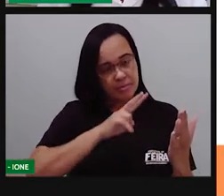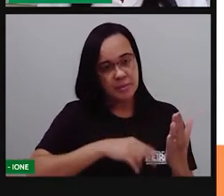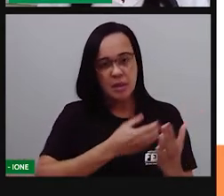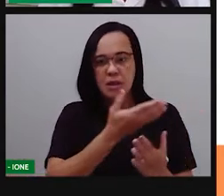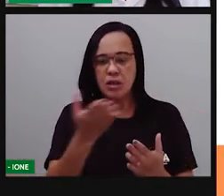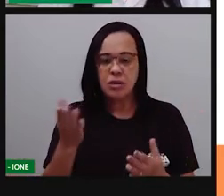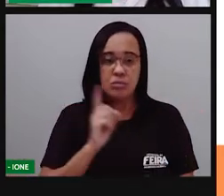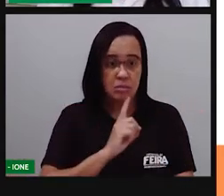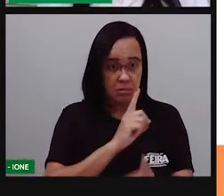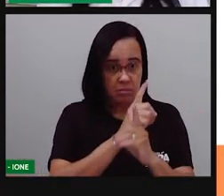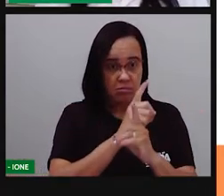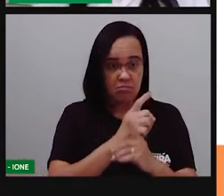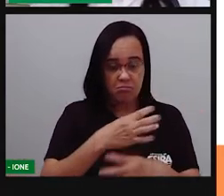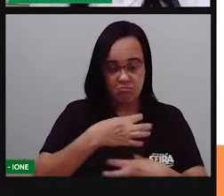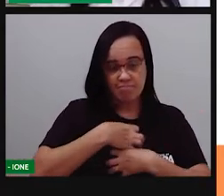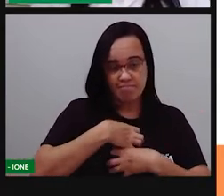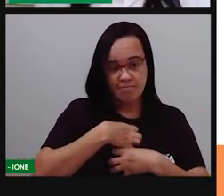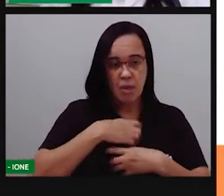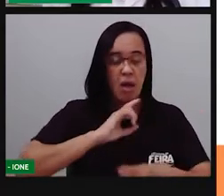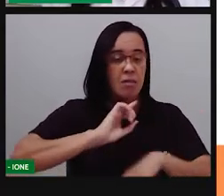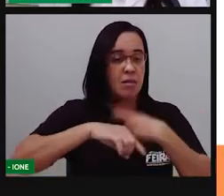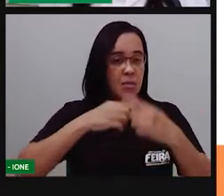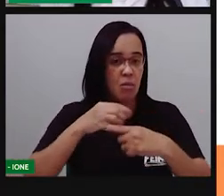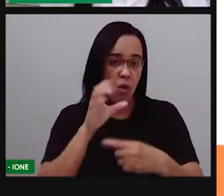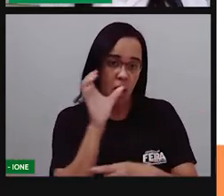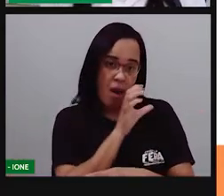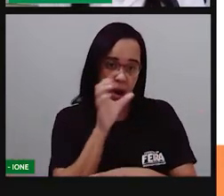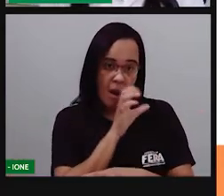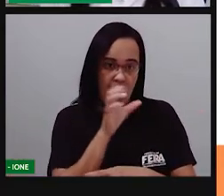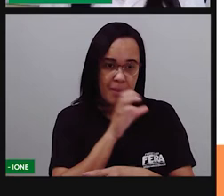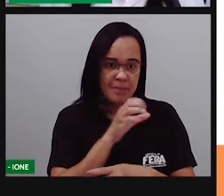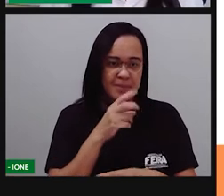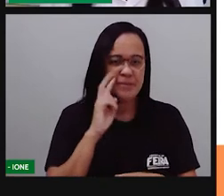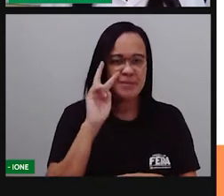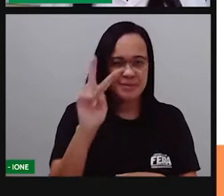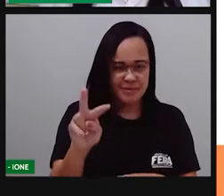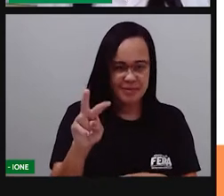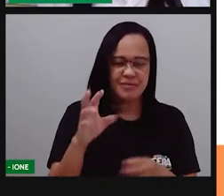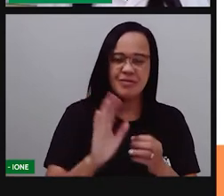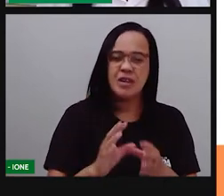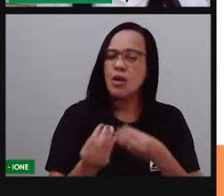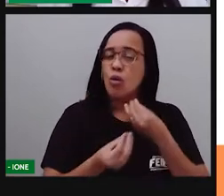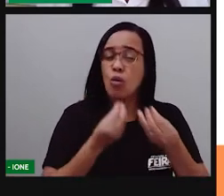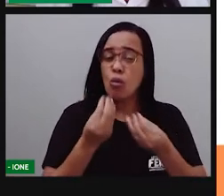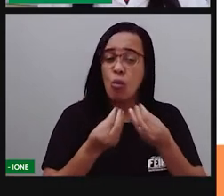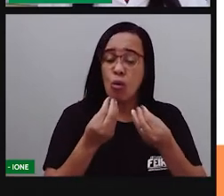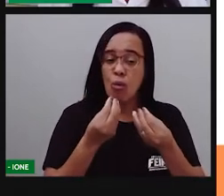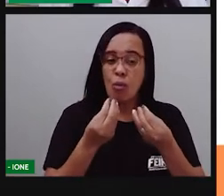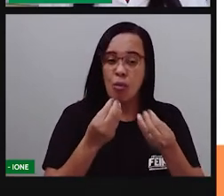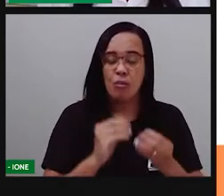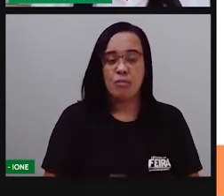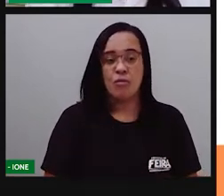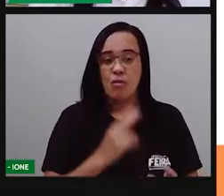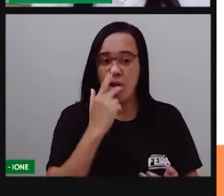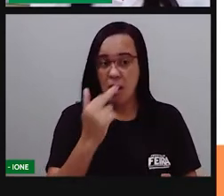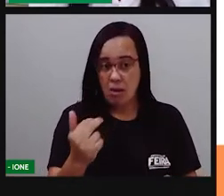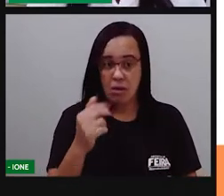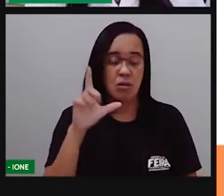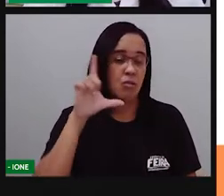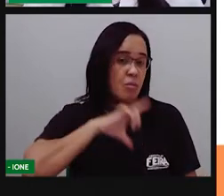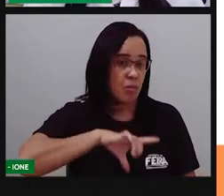os homens e depois eu temer mais rápido para você ver como é que acontece Esse trabalho